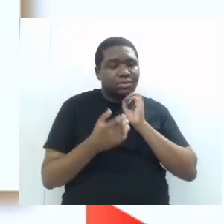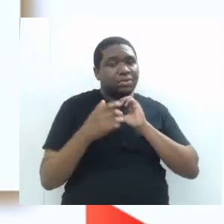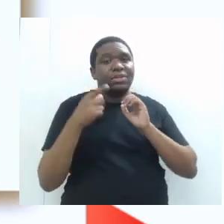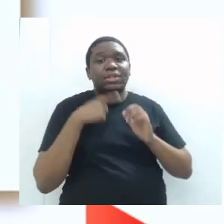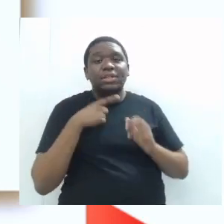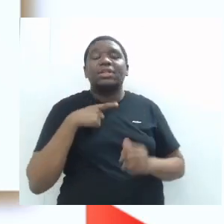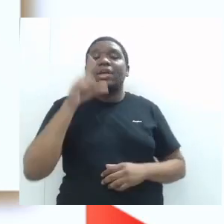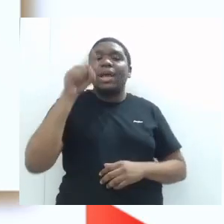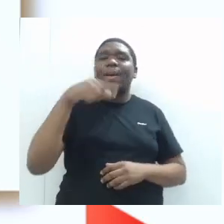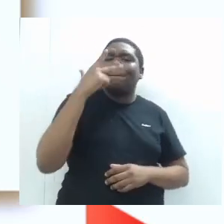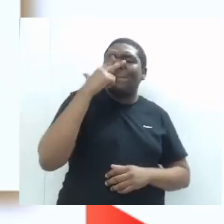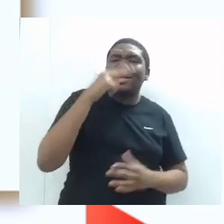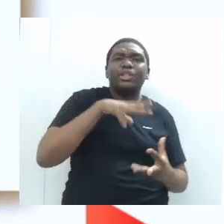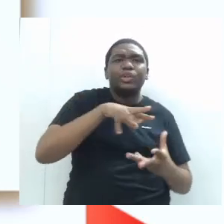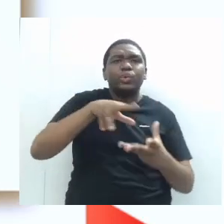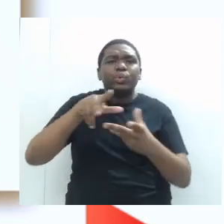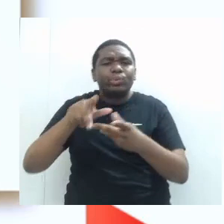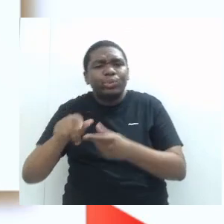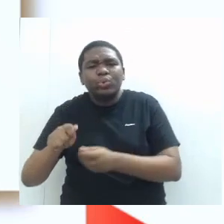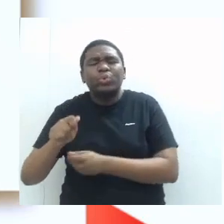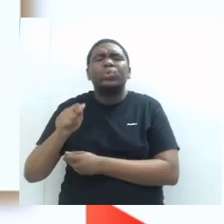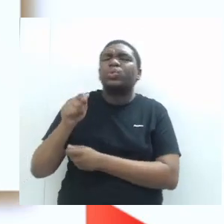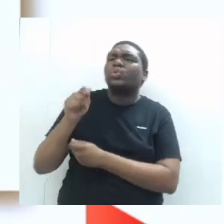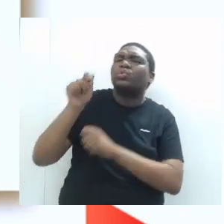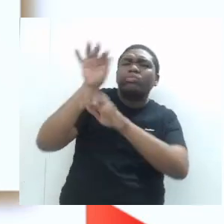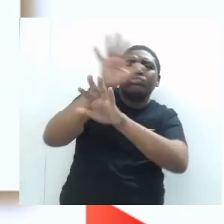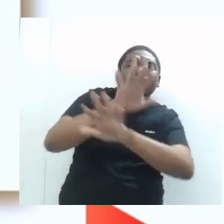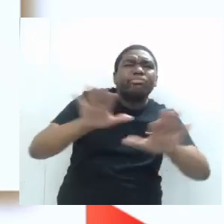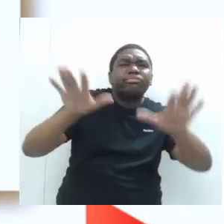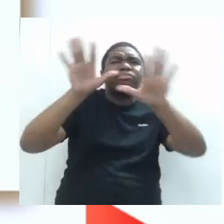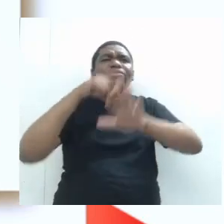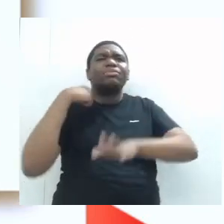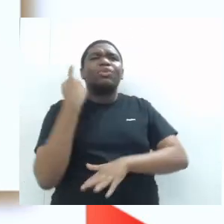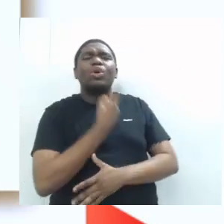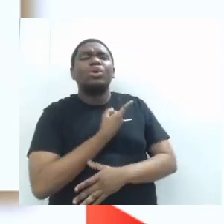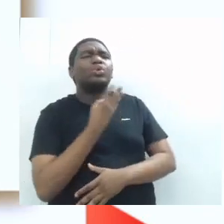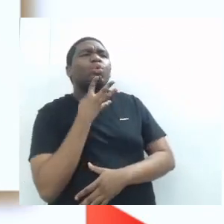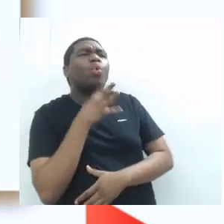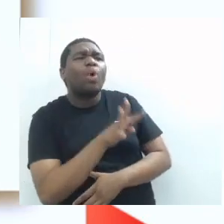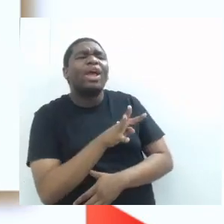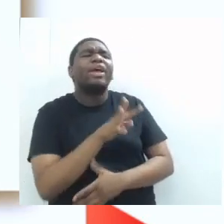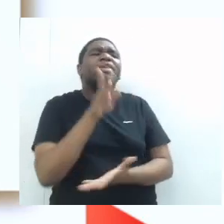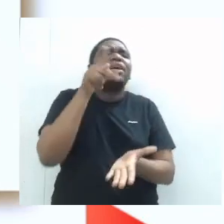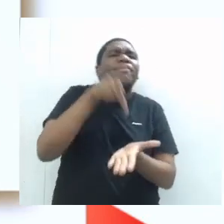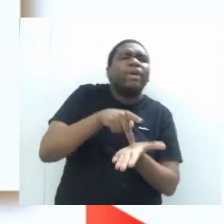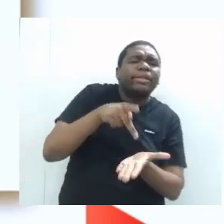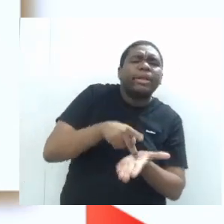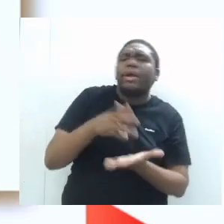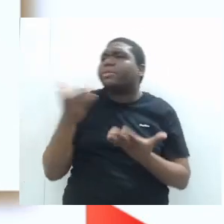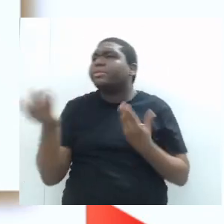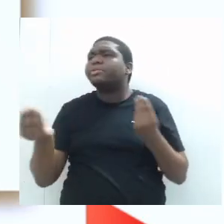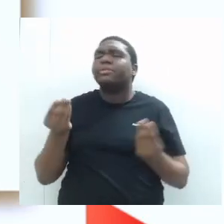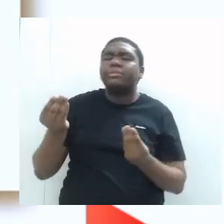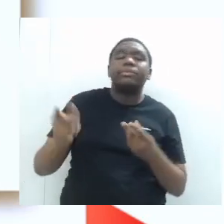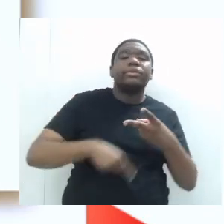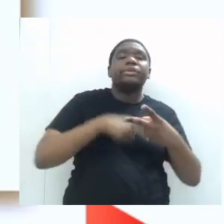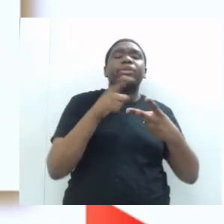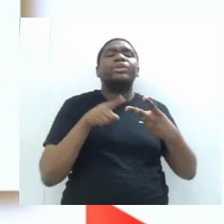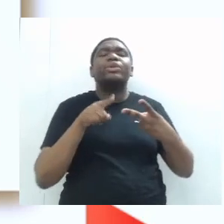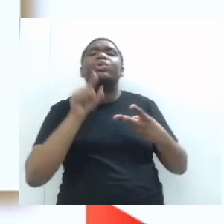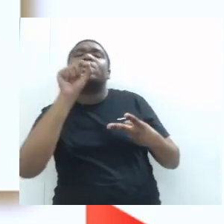de aparências em que vivemos, em que não conhecemos a realidade total. Segundo ponto, o que são as